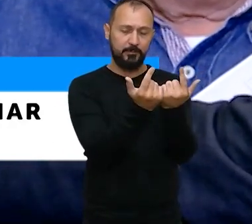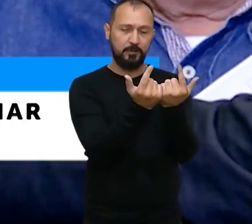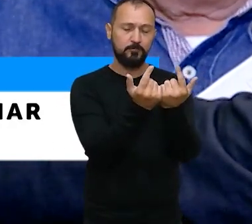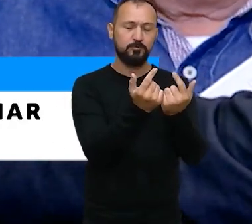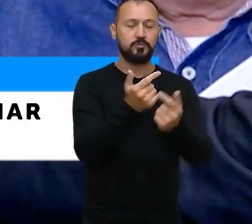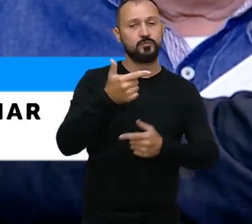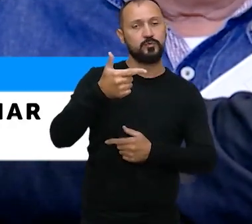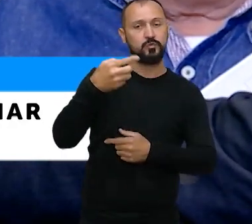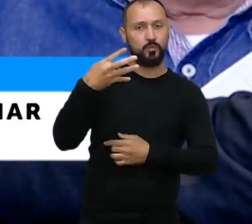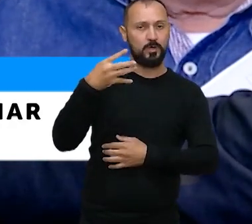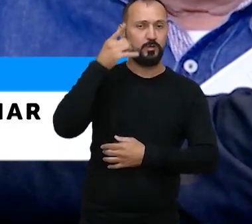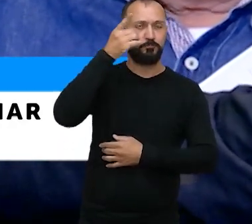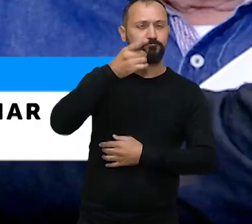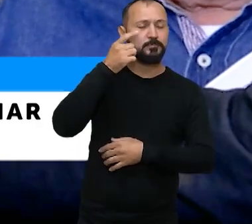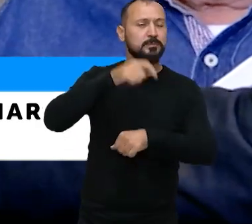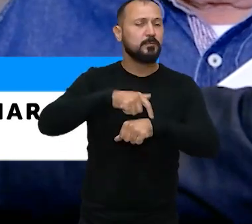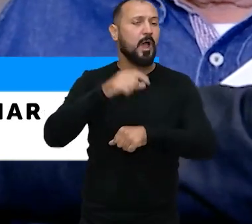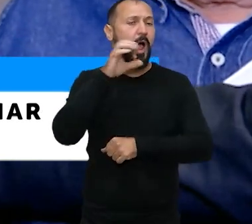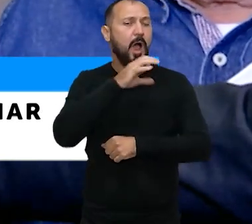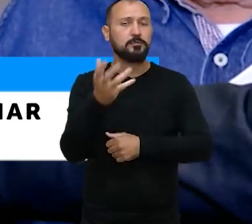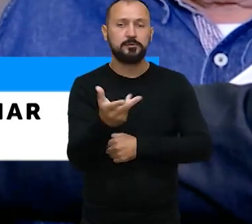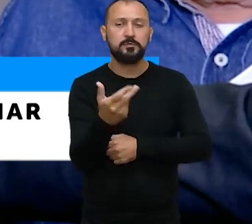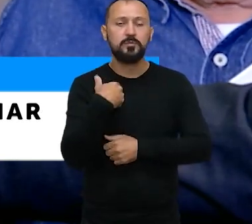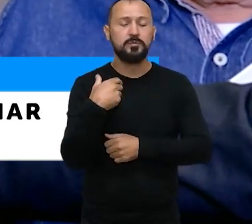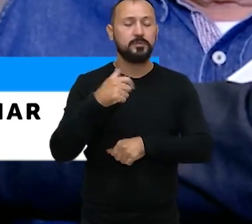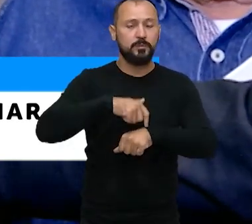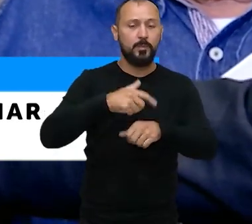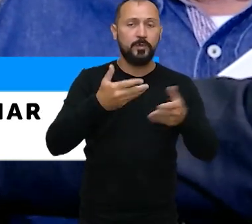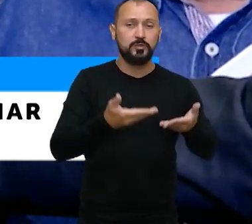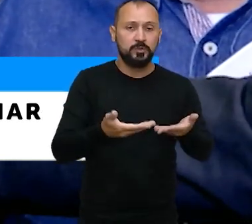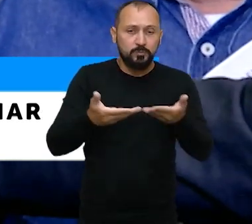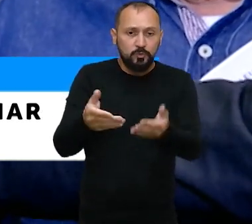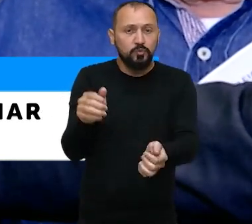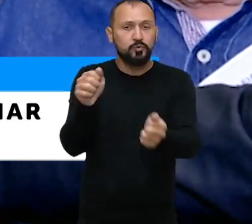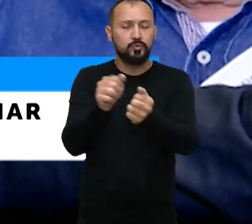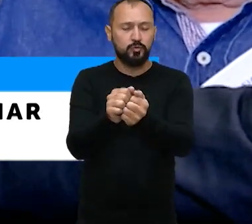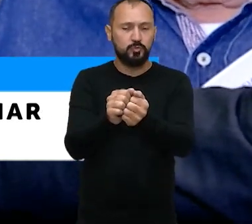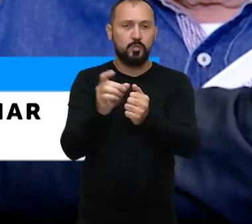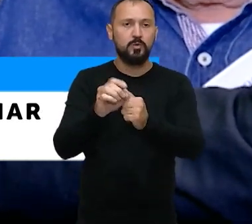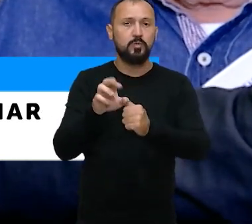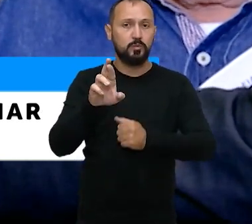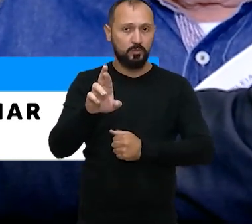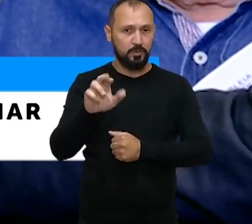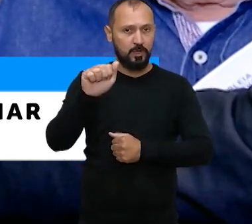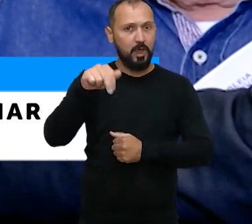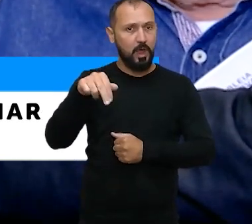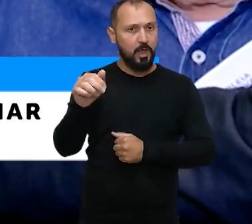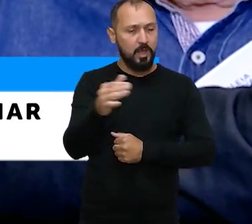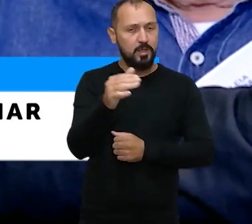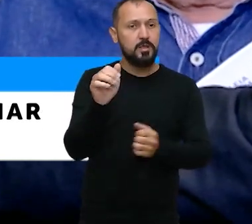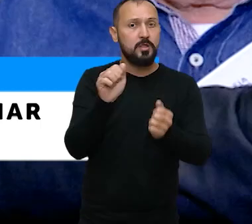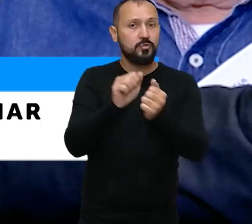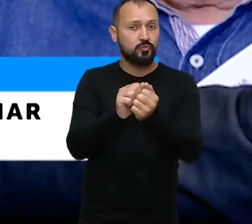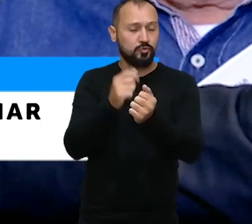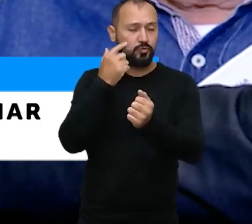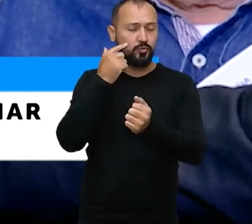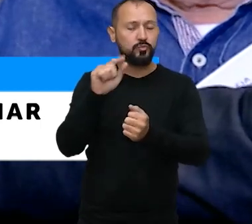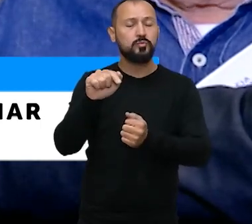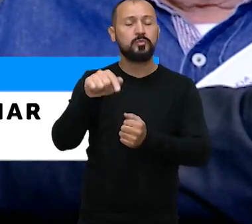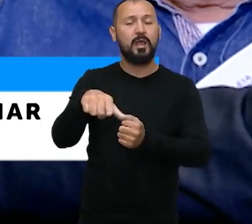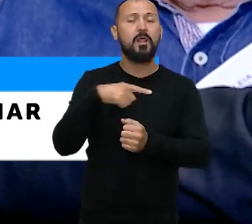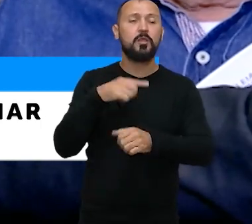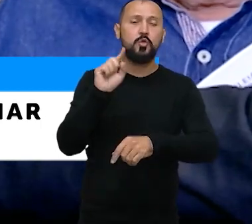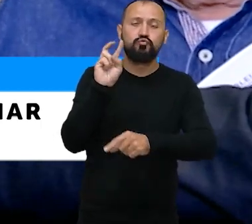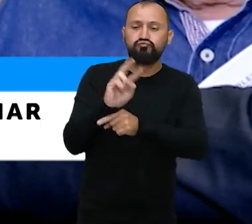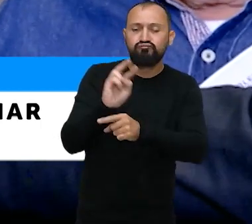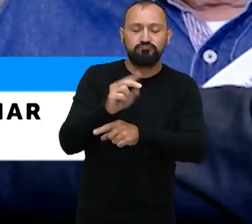dos 24 deputados, por essa presteza e essa gentileza de nos receber, junto com a doutora Ana Carolina Nardes, que é a nossa secretária